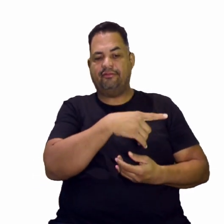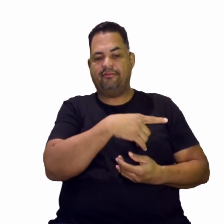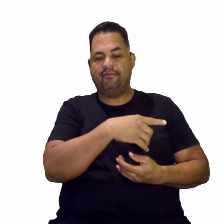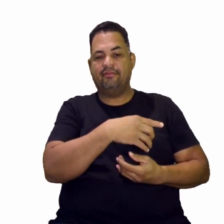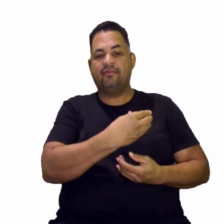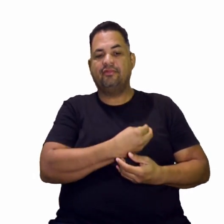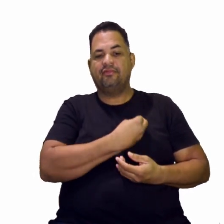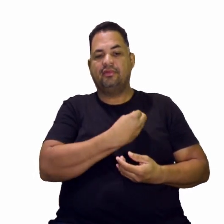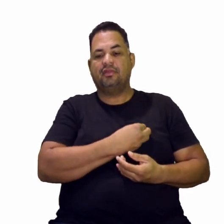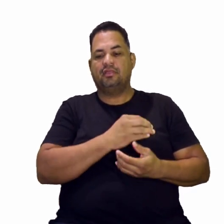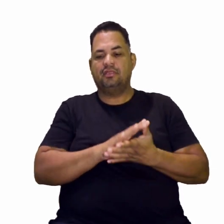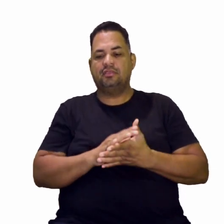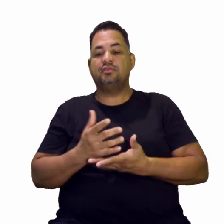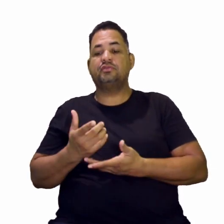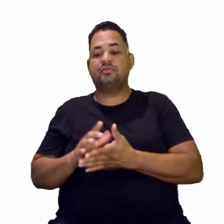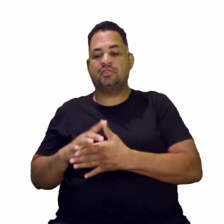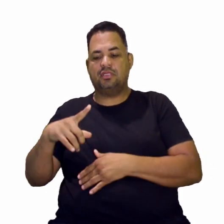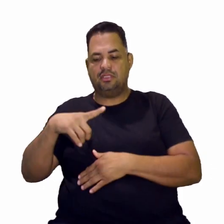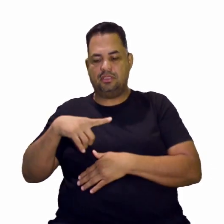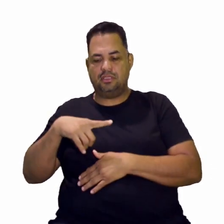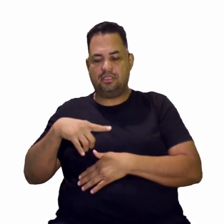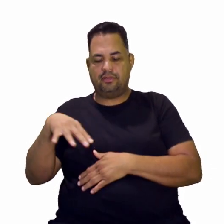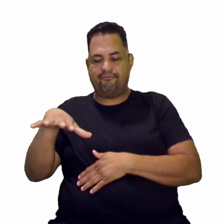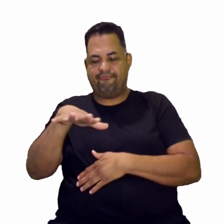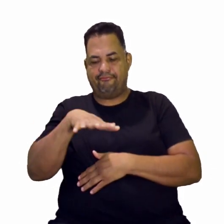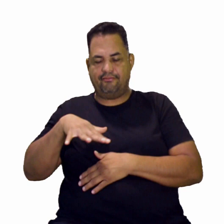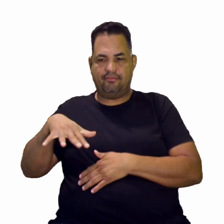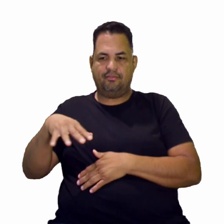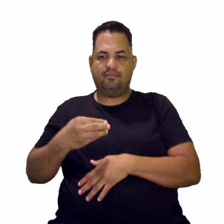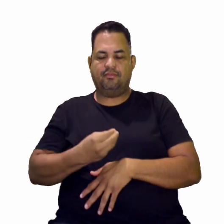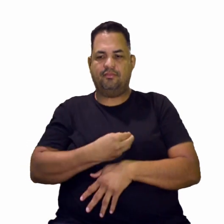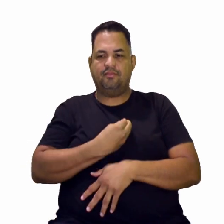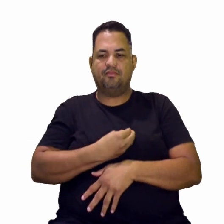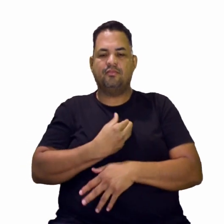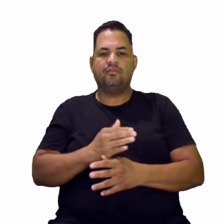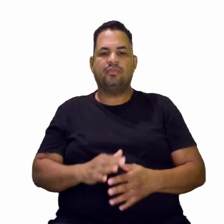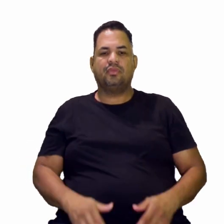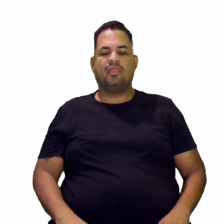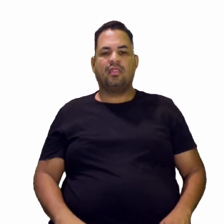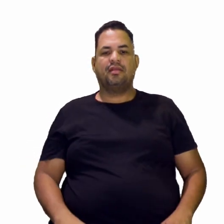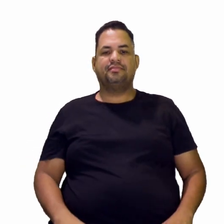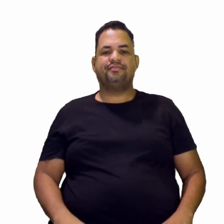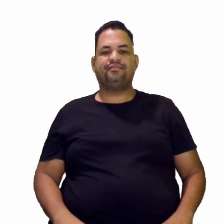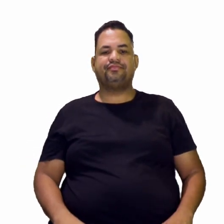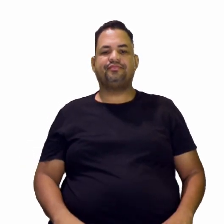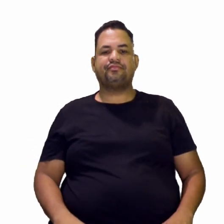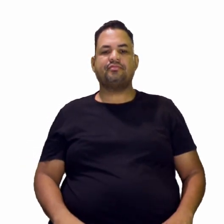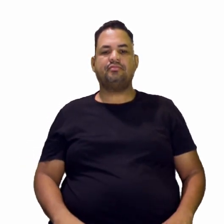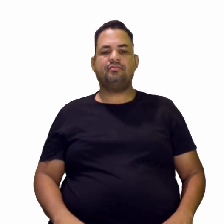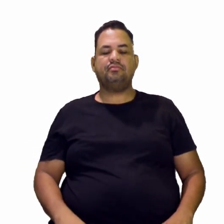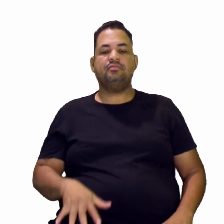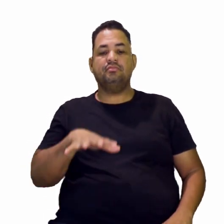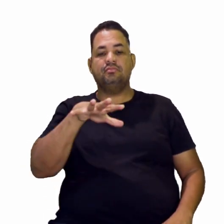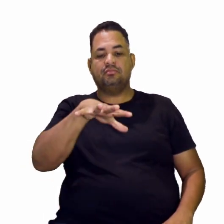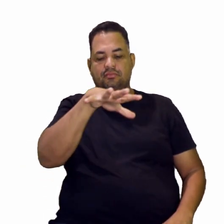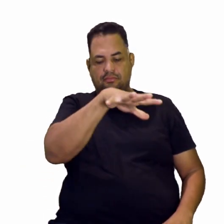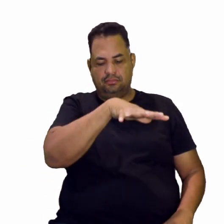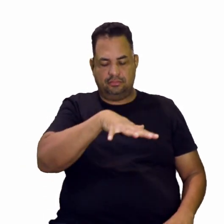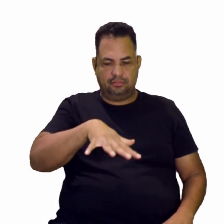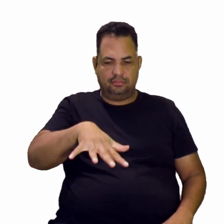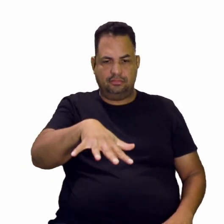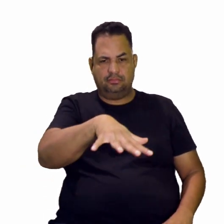abióticos, tá? Nos ecossistemas, a gente vai ter os hábitats, tá?